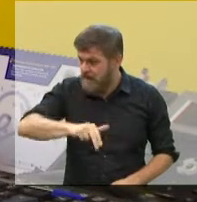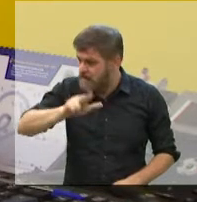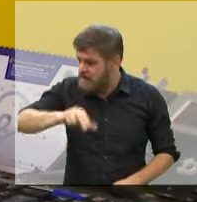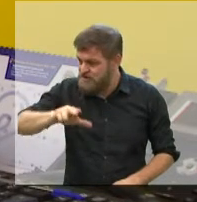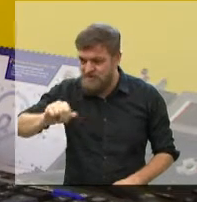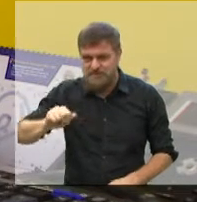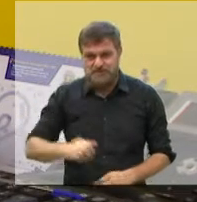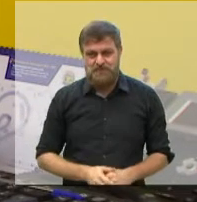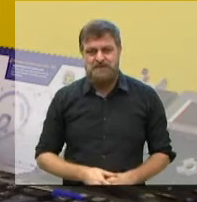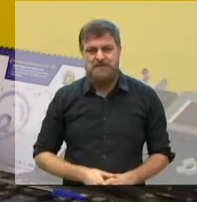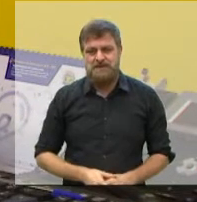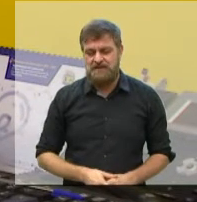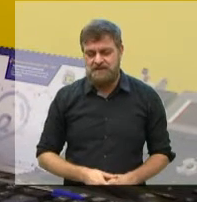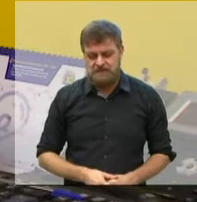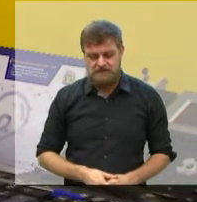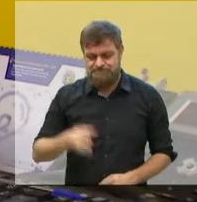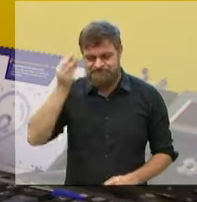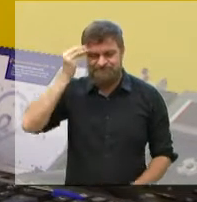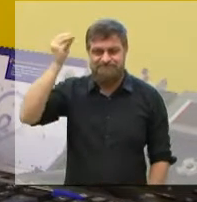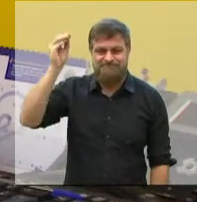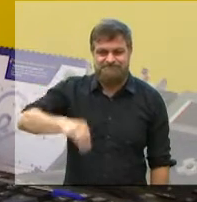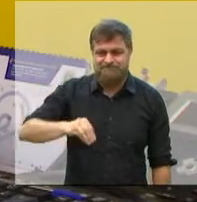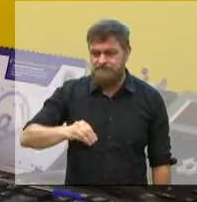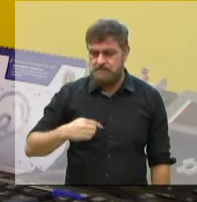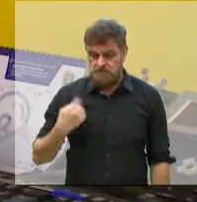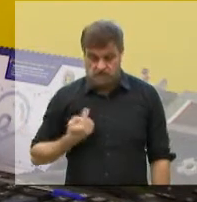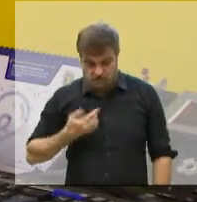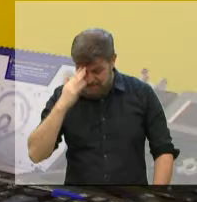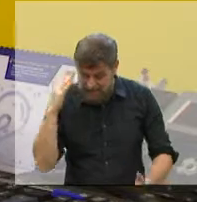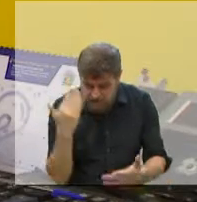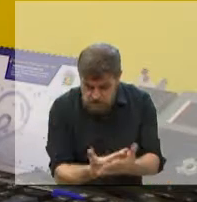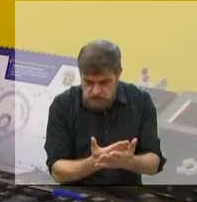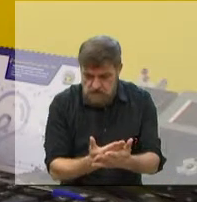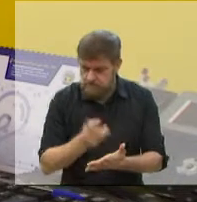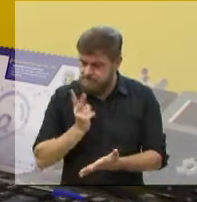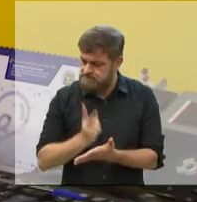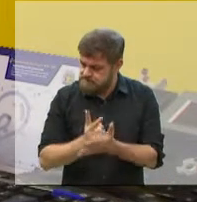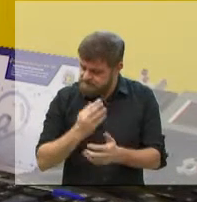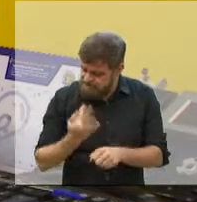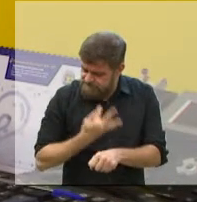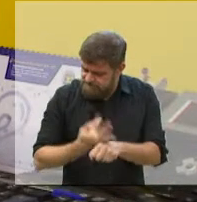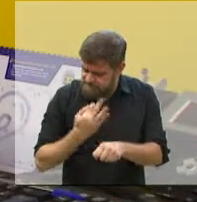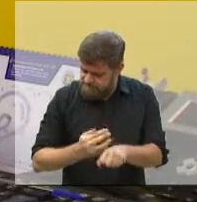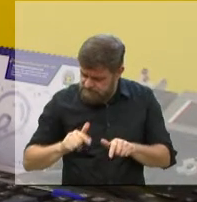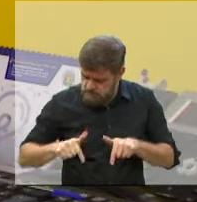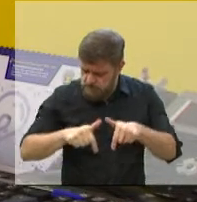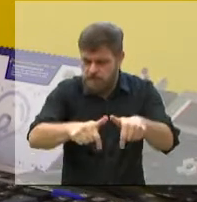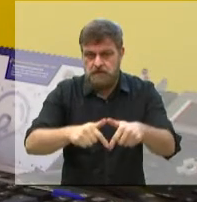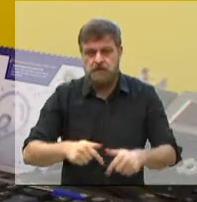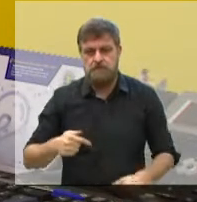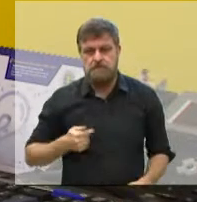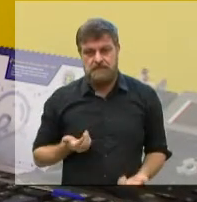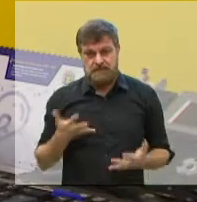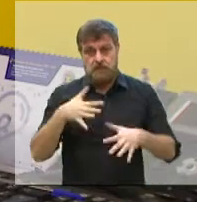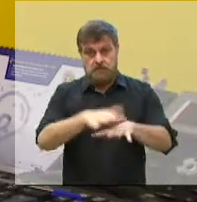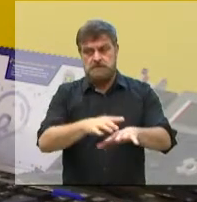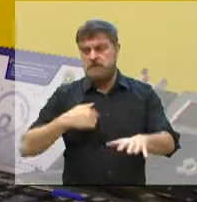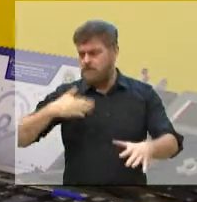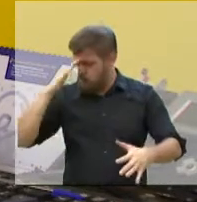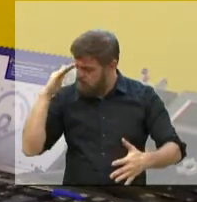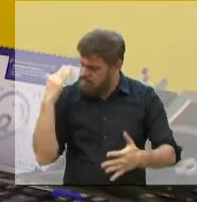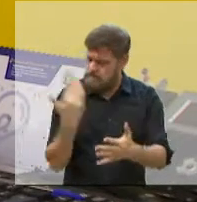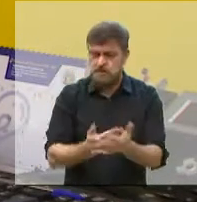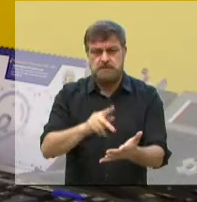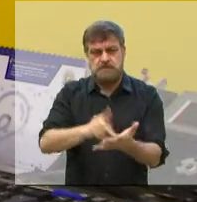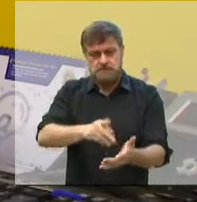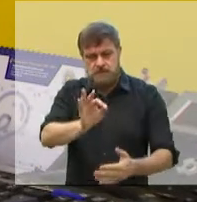jamais nesse mundo é desistir naquilo que você acredita. E eu acredito muito na inclusão, eu